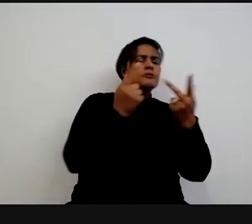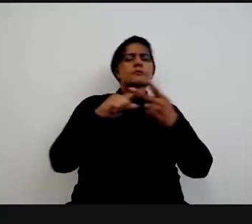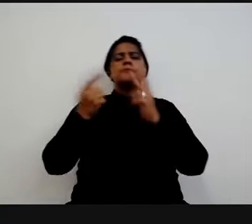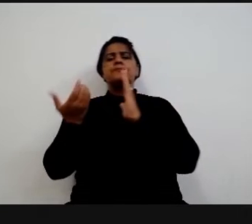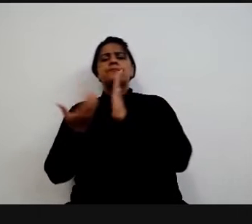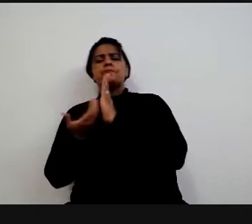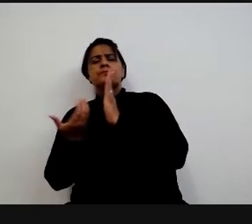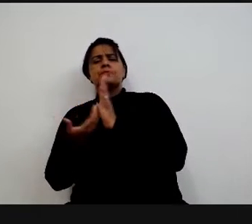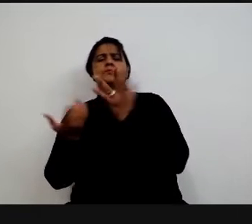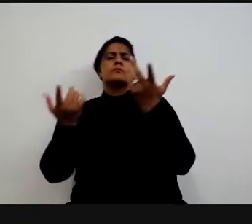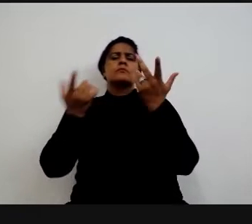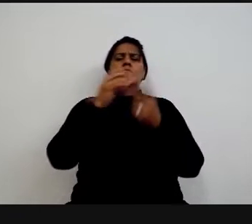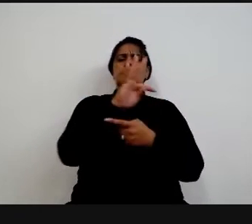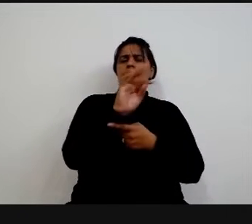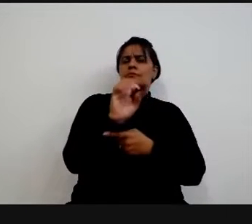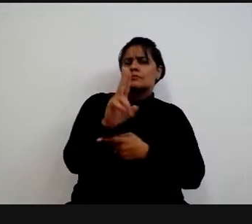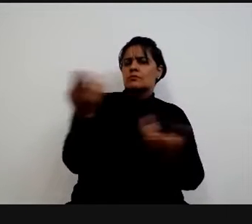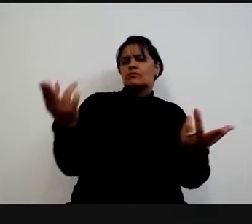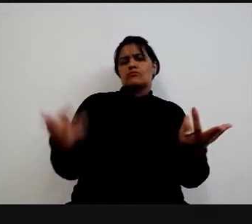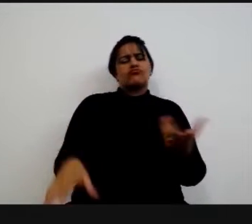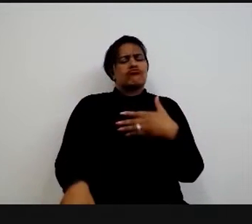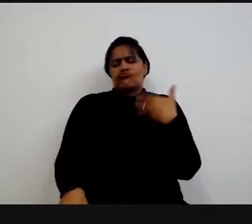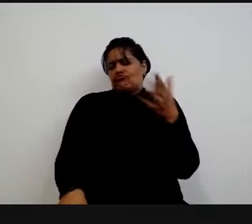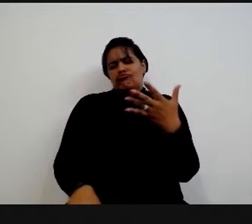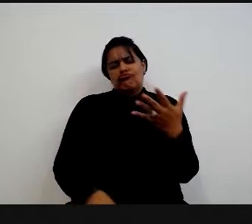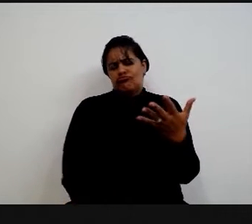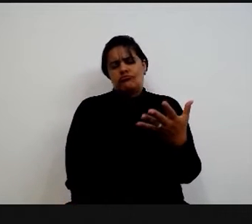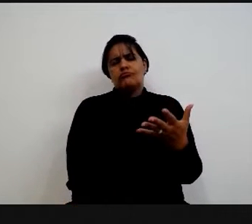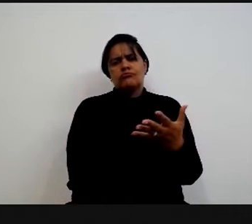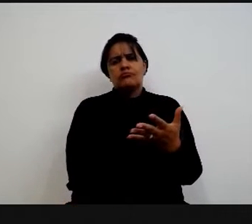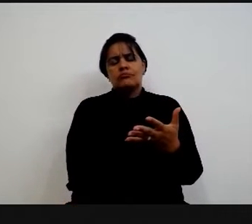Deputados ou no Tribunal de Contas da União,